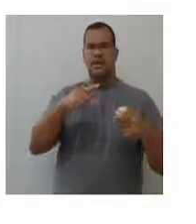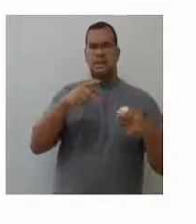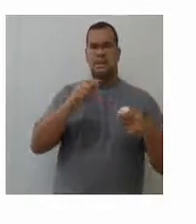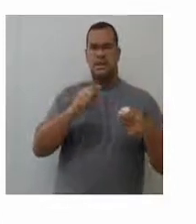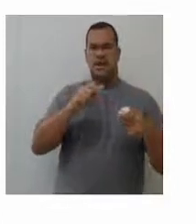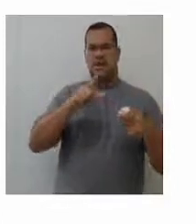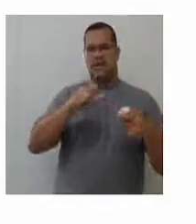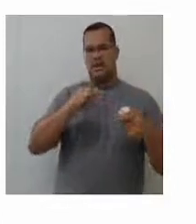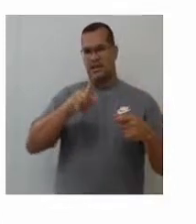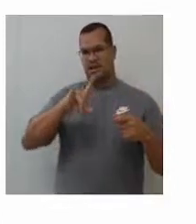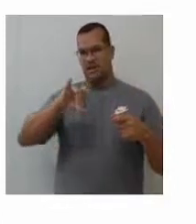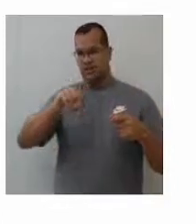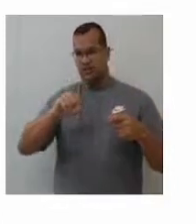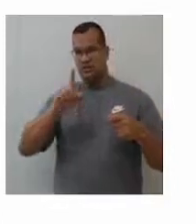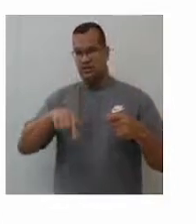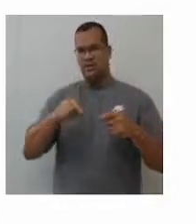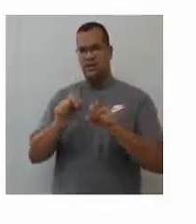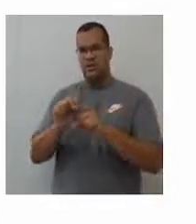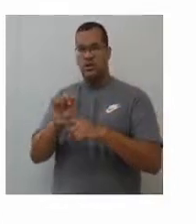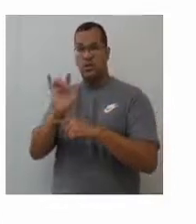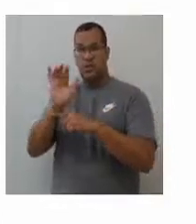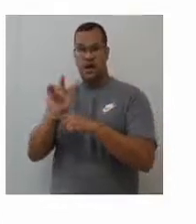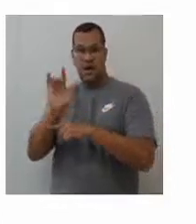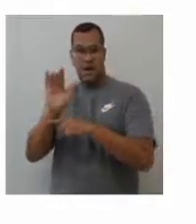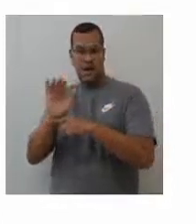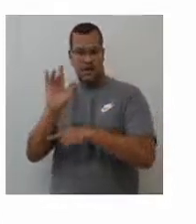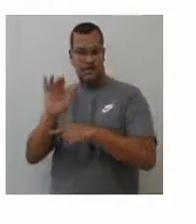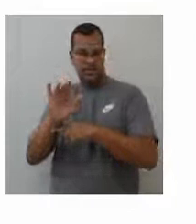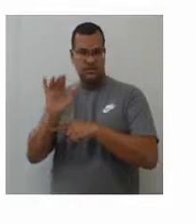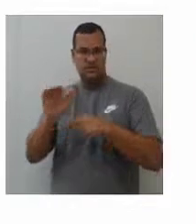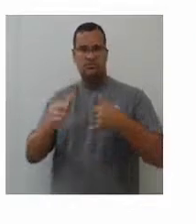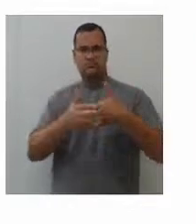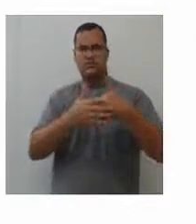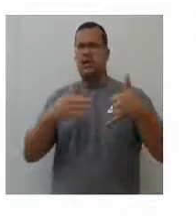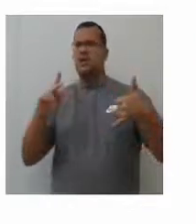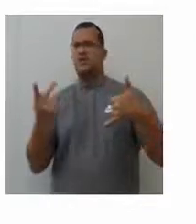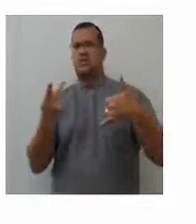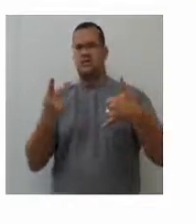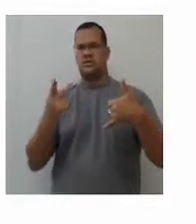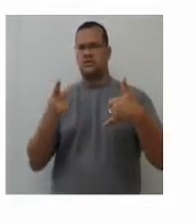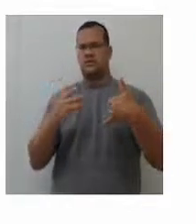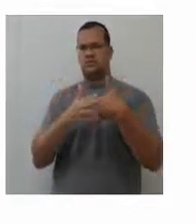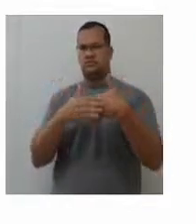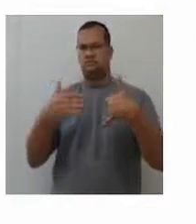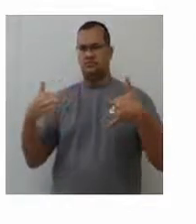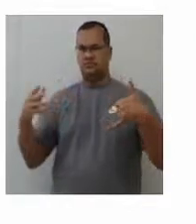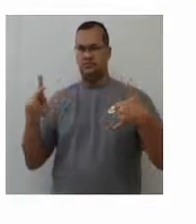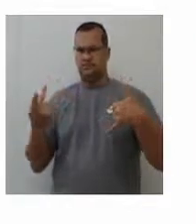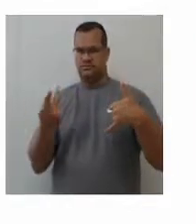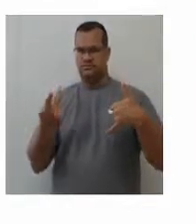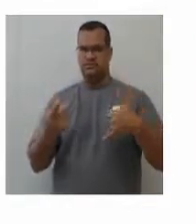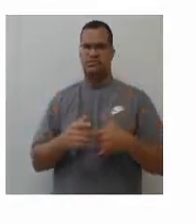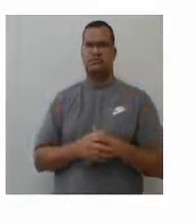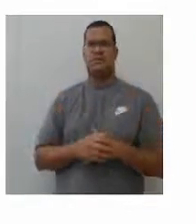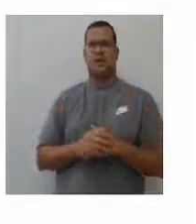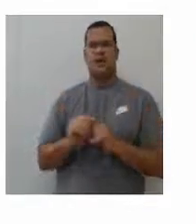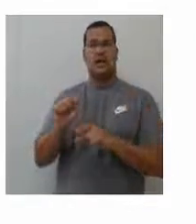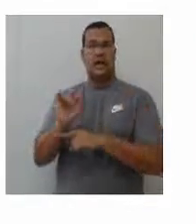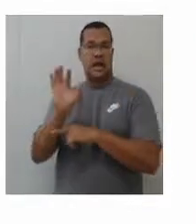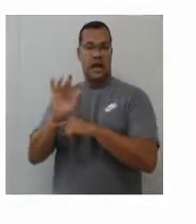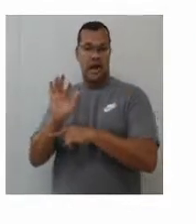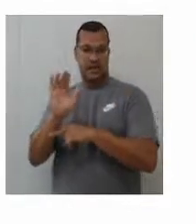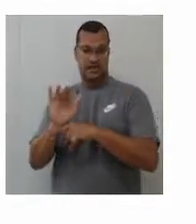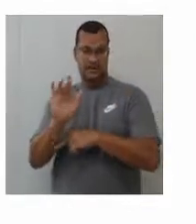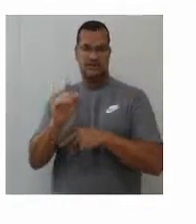gás hidrogênio, que é sólido, que é gasoso, o nome já está dizendo gás hidrogênio, temperatura ambiente gás, tá? E